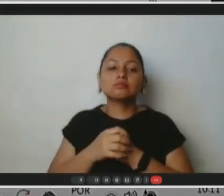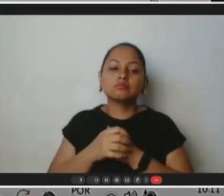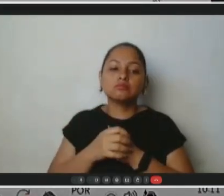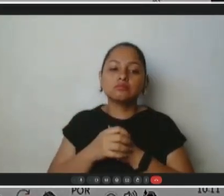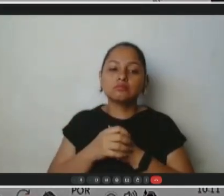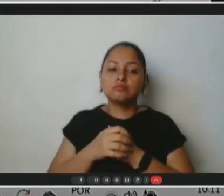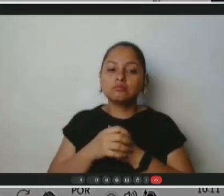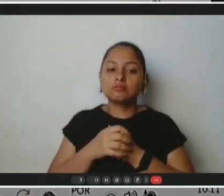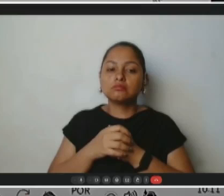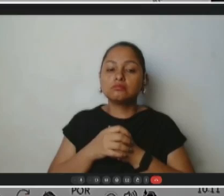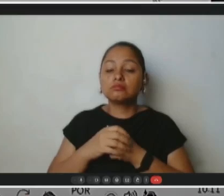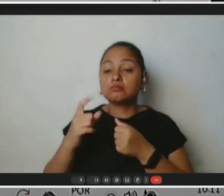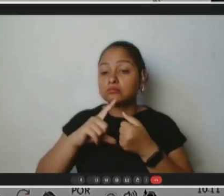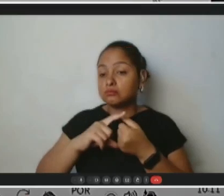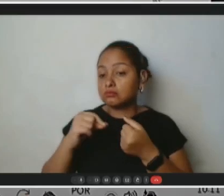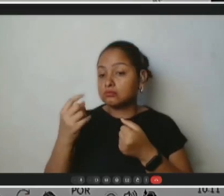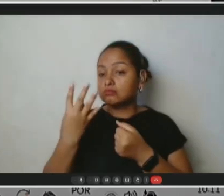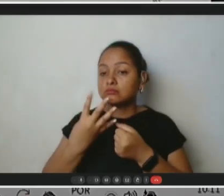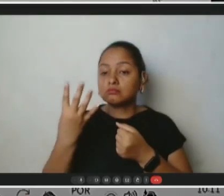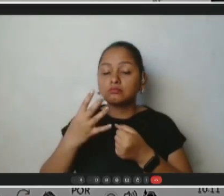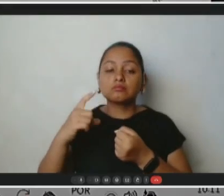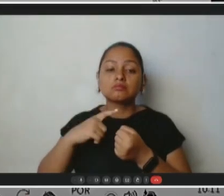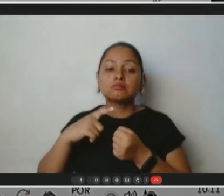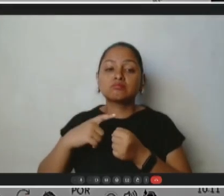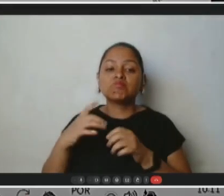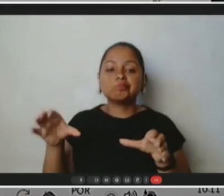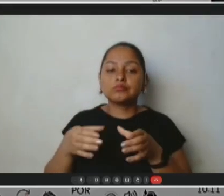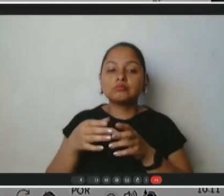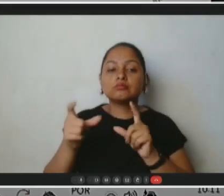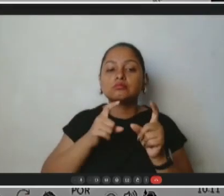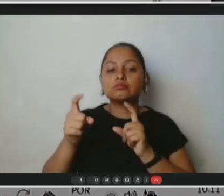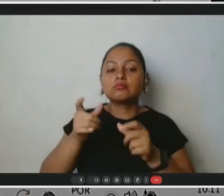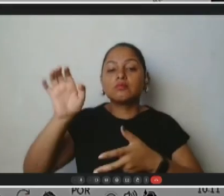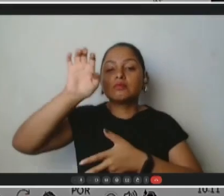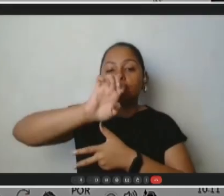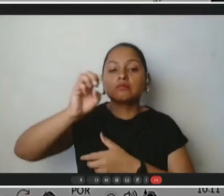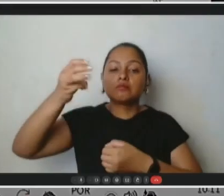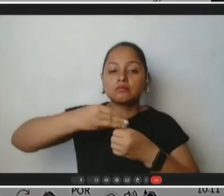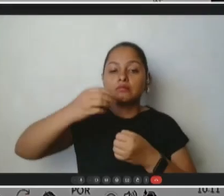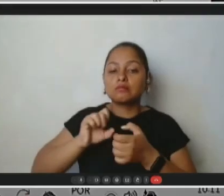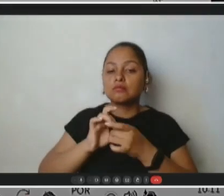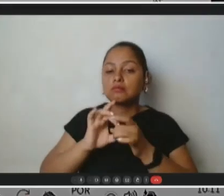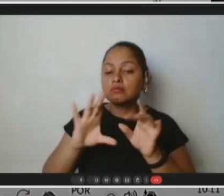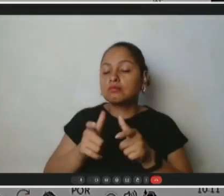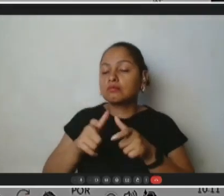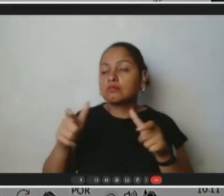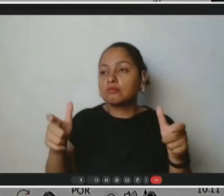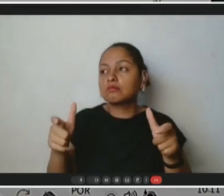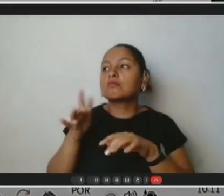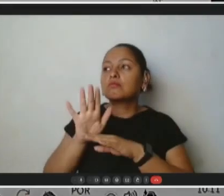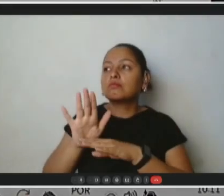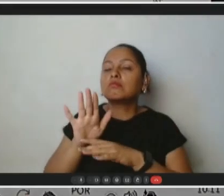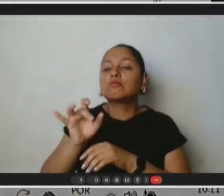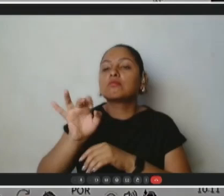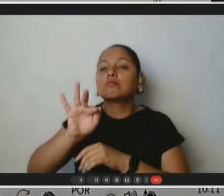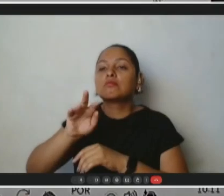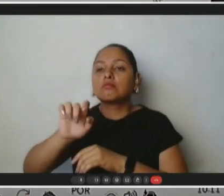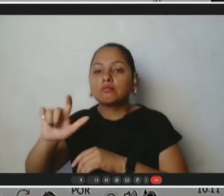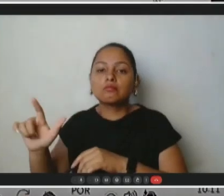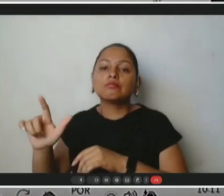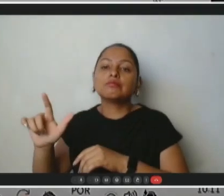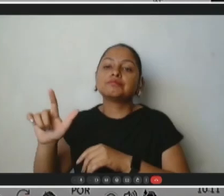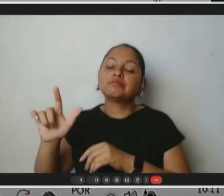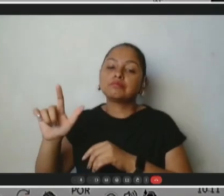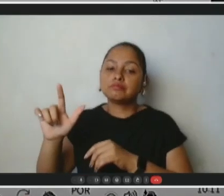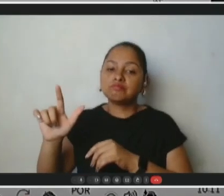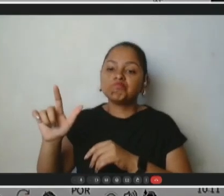Artigo 4º. O Executivo Municipal, quando autorizado em lei, poderá conceder ou ampliar benefício fiscal de natureza tributária com vistas